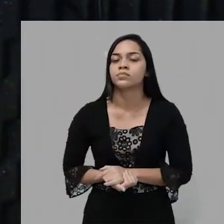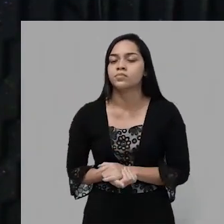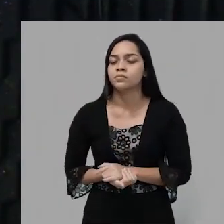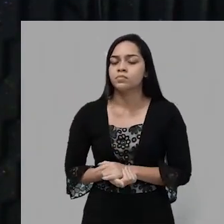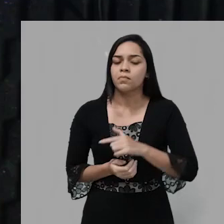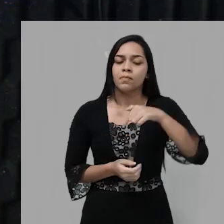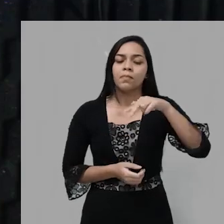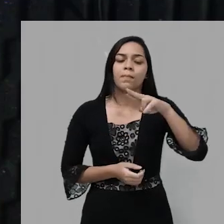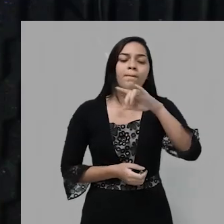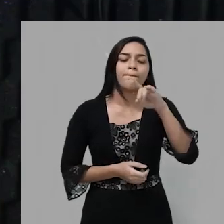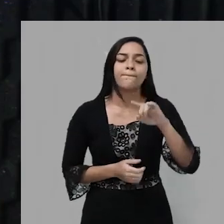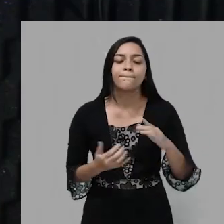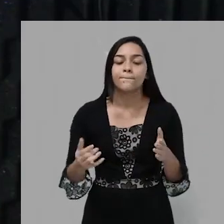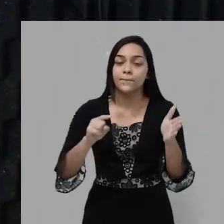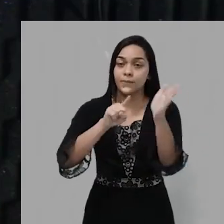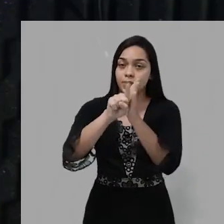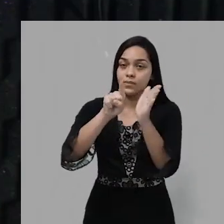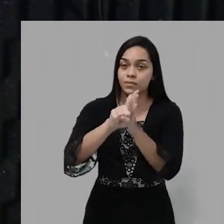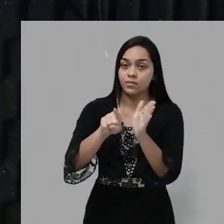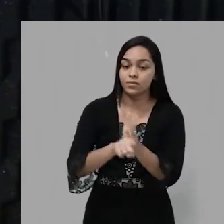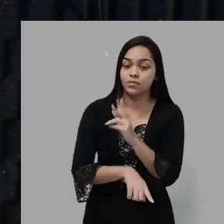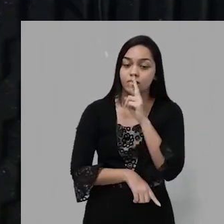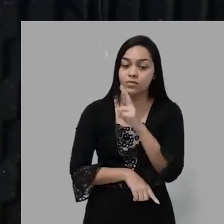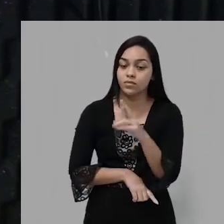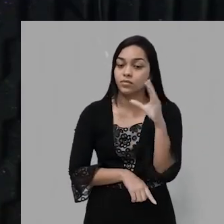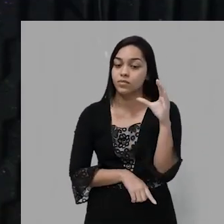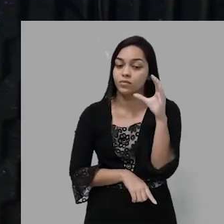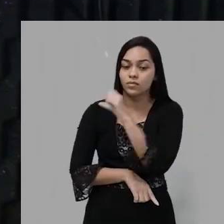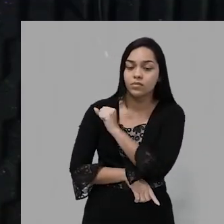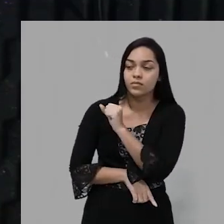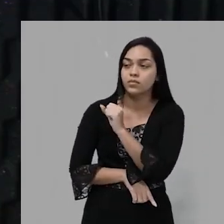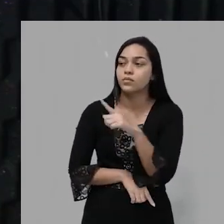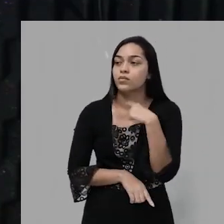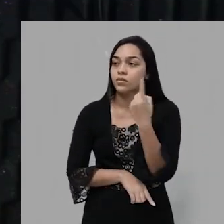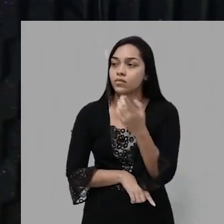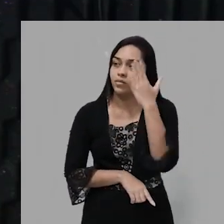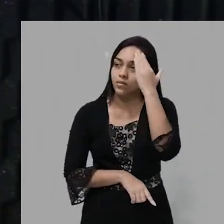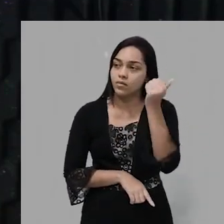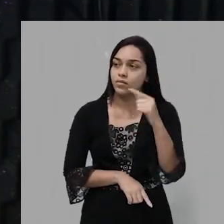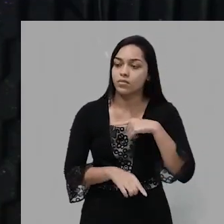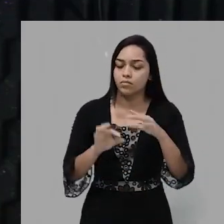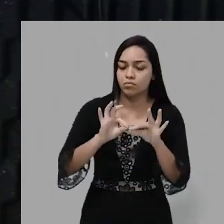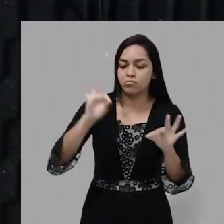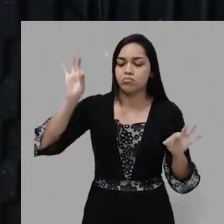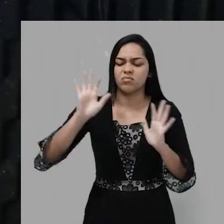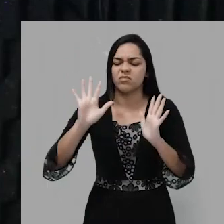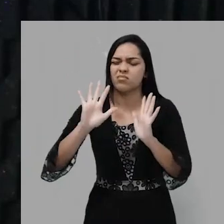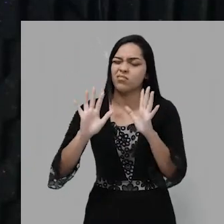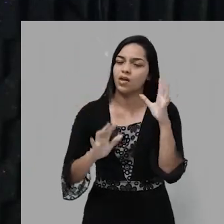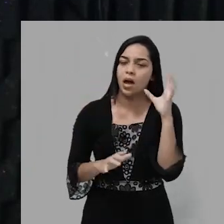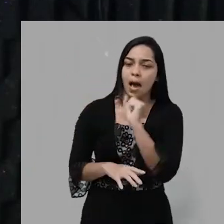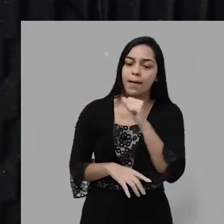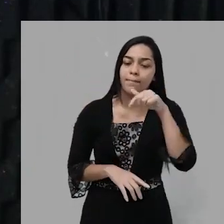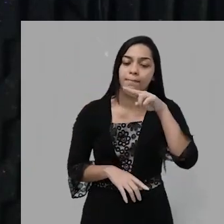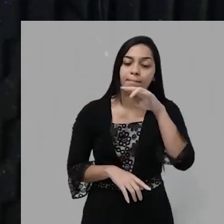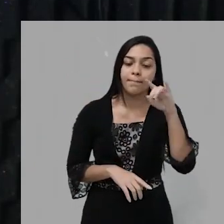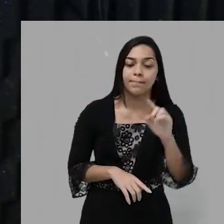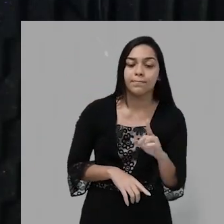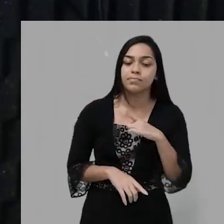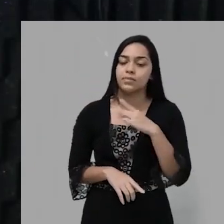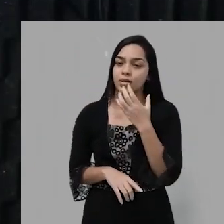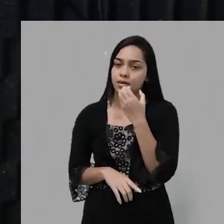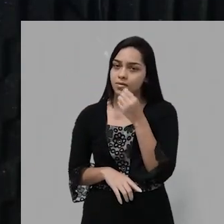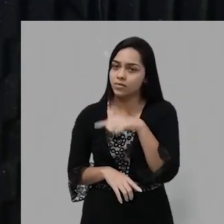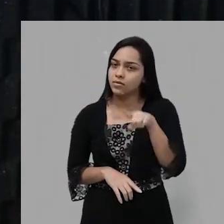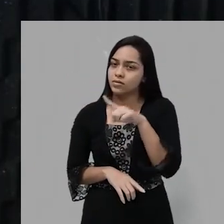O que é o quiz? O quiz são perguntas e respostas rápidas. Não vamos fazer questões extensas. Fazer um quiz, perguntas e respostas bem